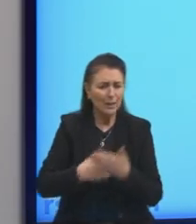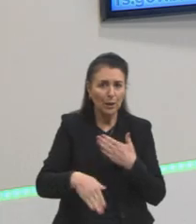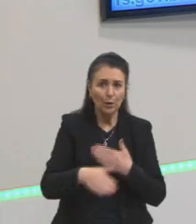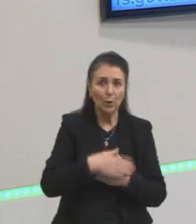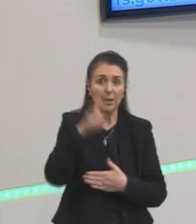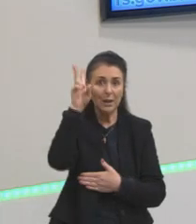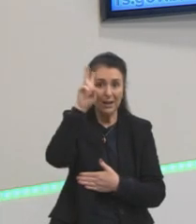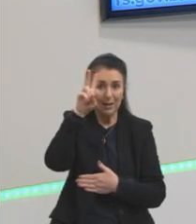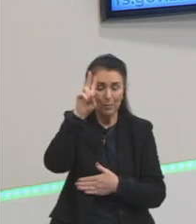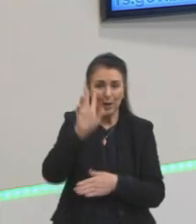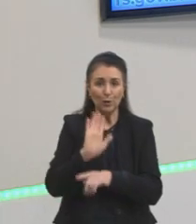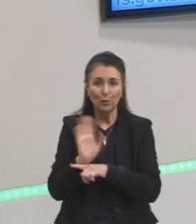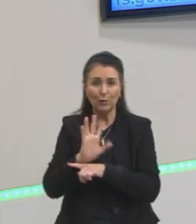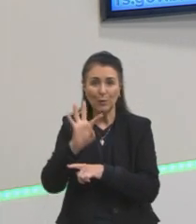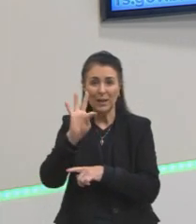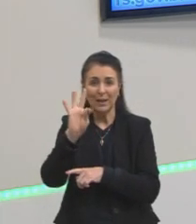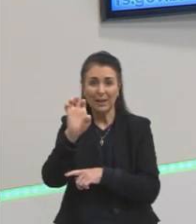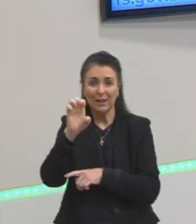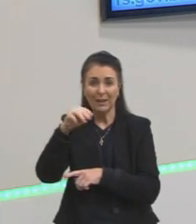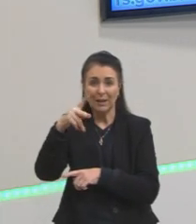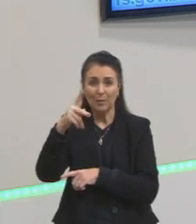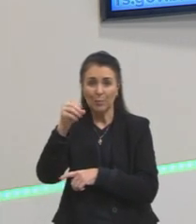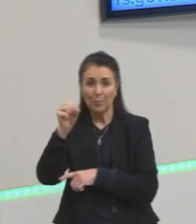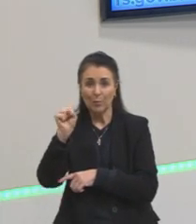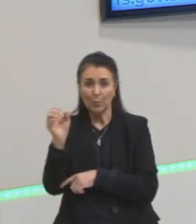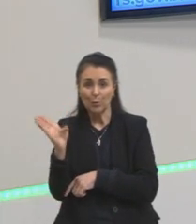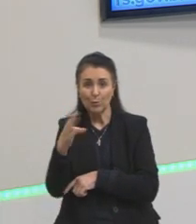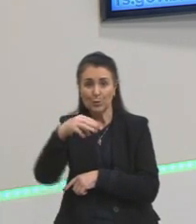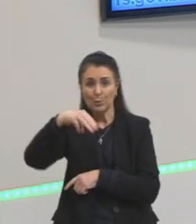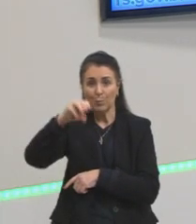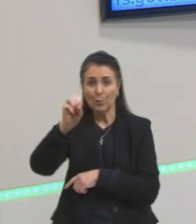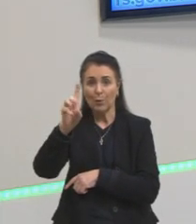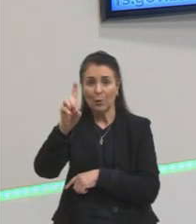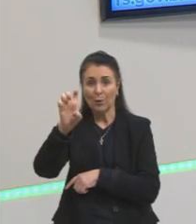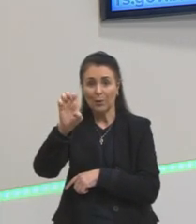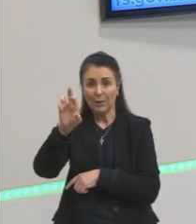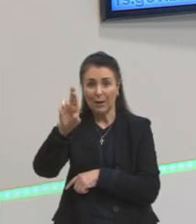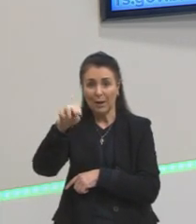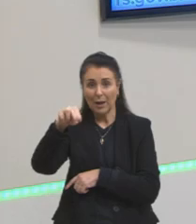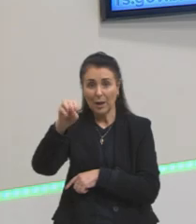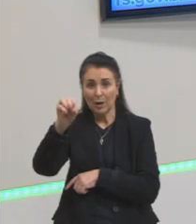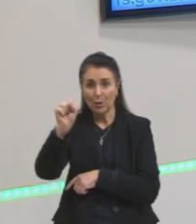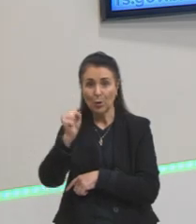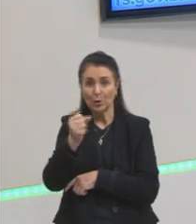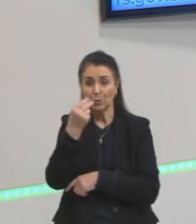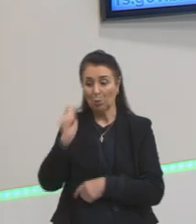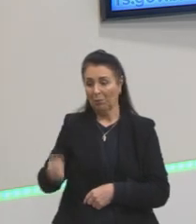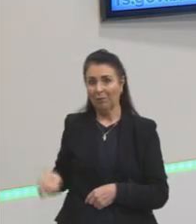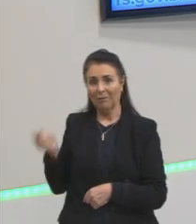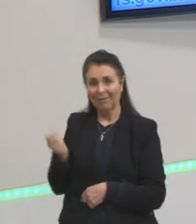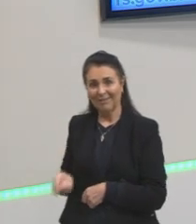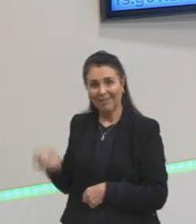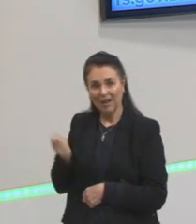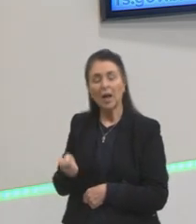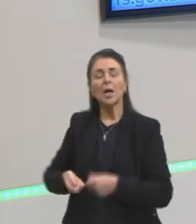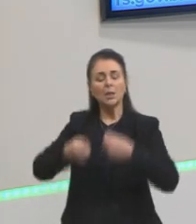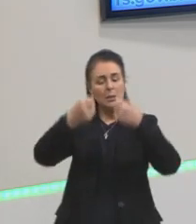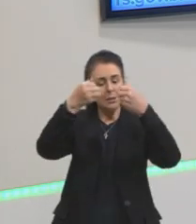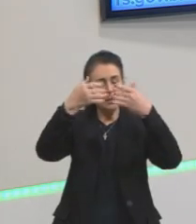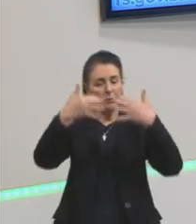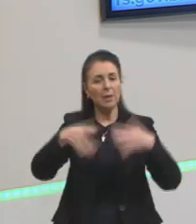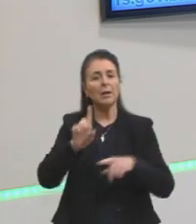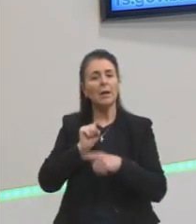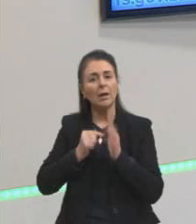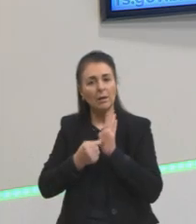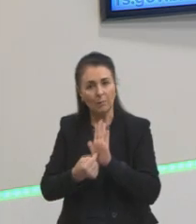modernos' Charles Chaplin é uma característica da época do taylorismo do fordismo a produção em massa muito